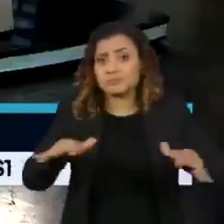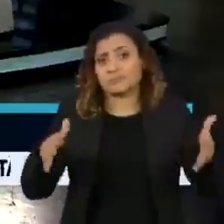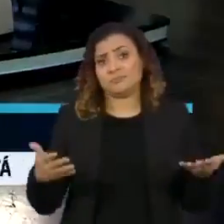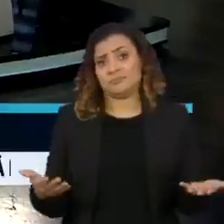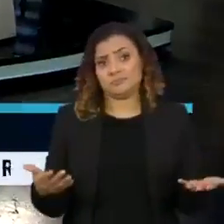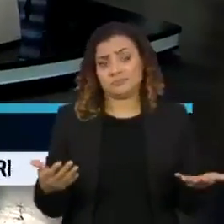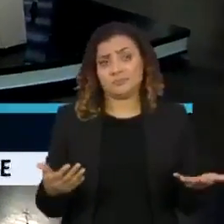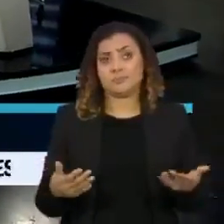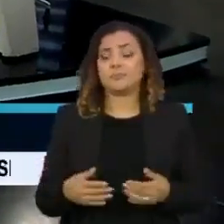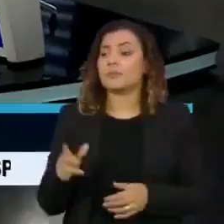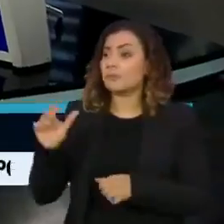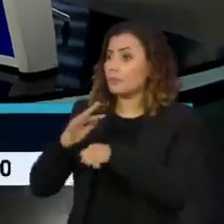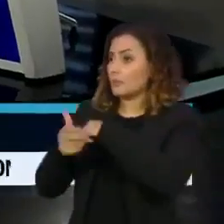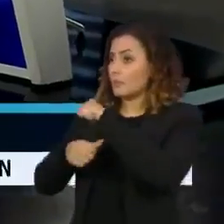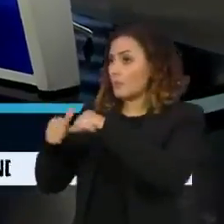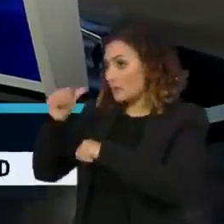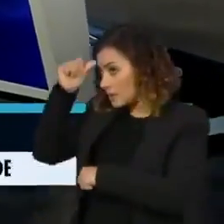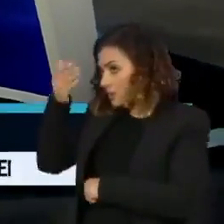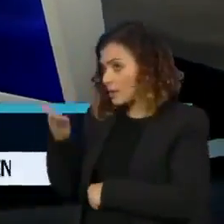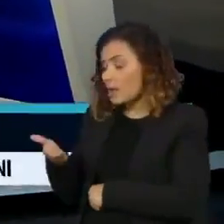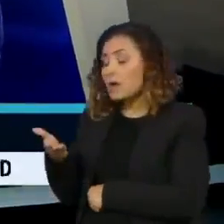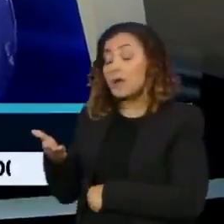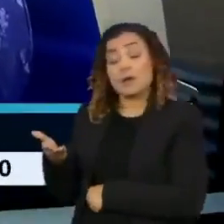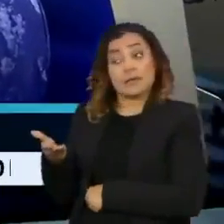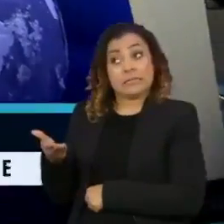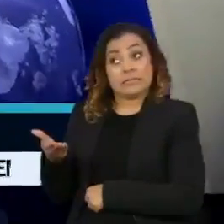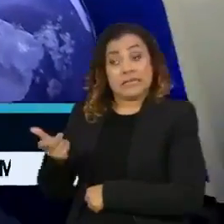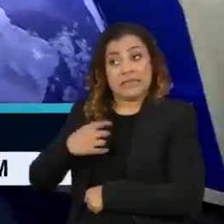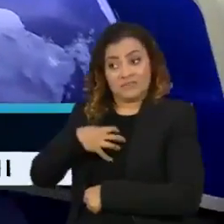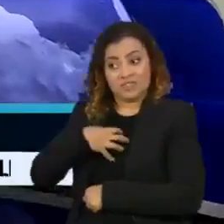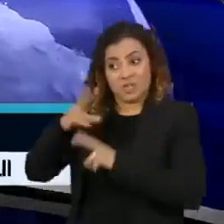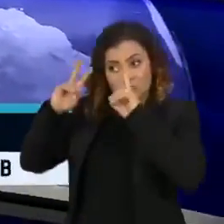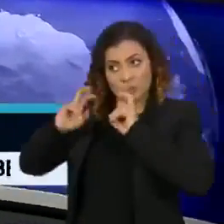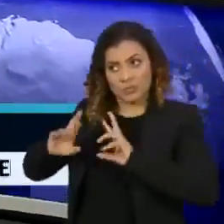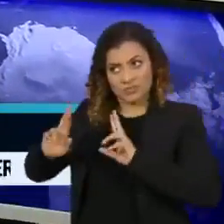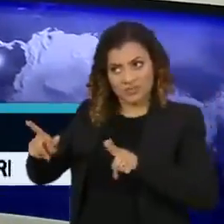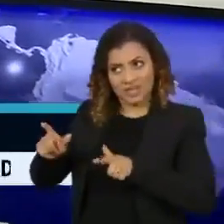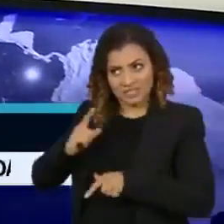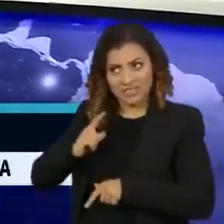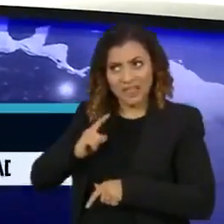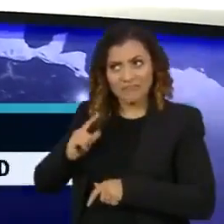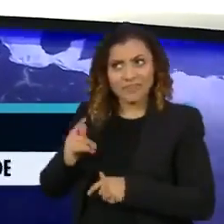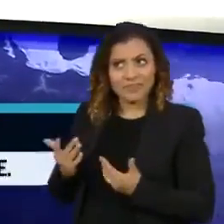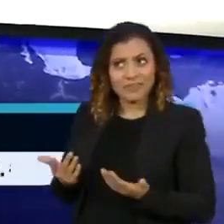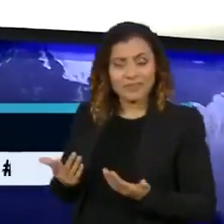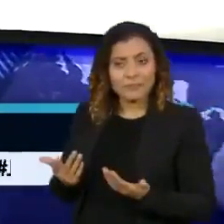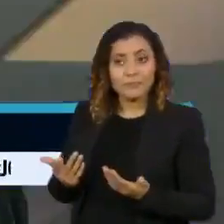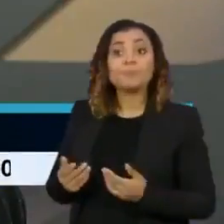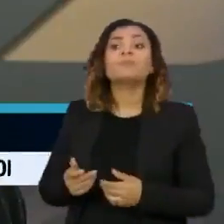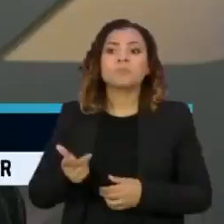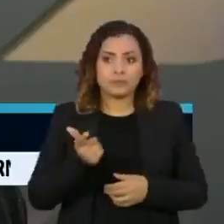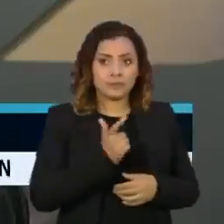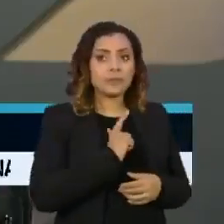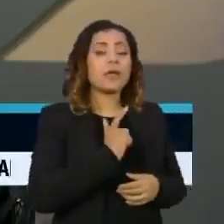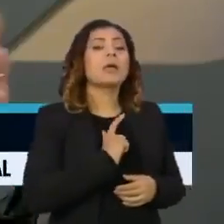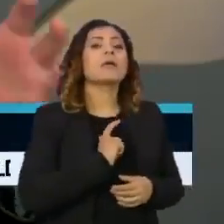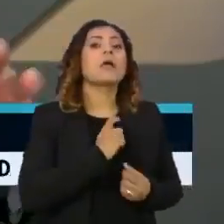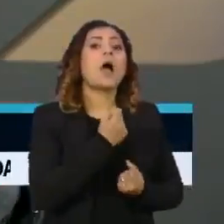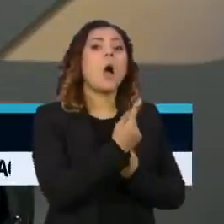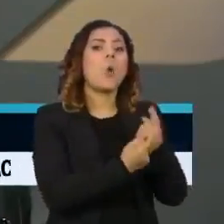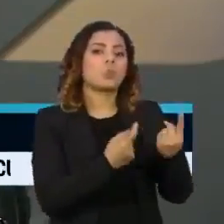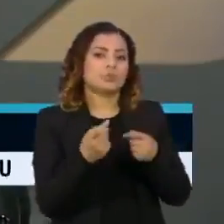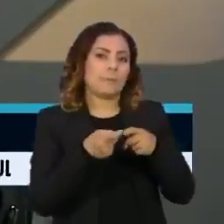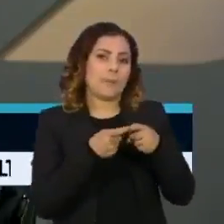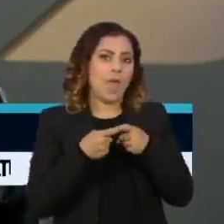agora essa ser pela trouxe algum sintoma diferente das outras variantes existem alguns